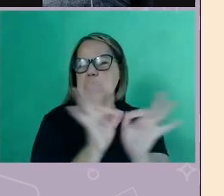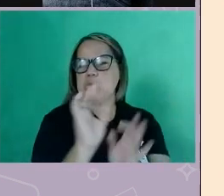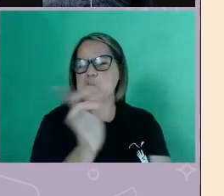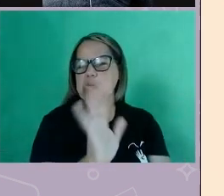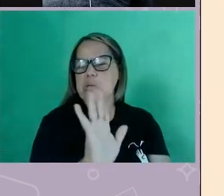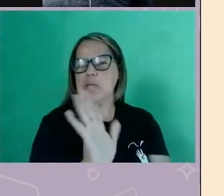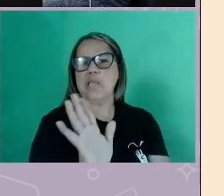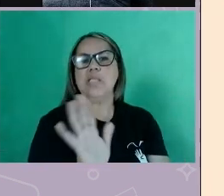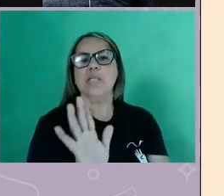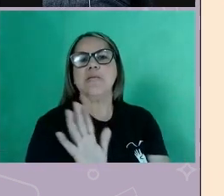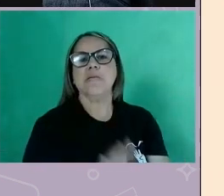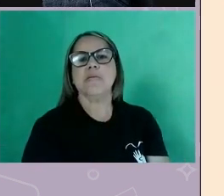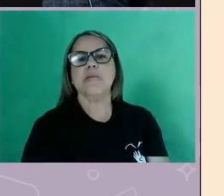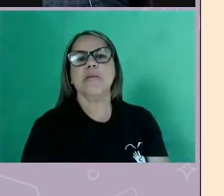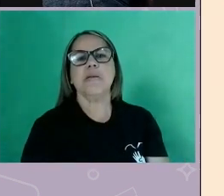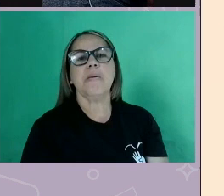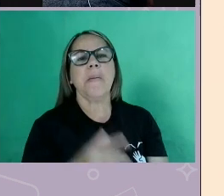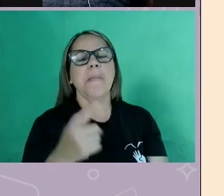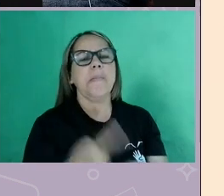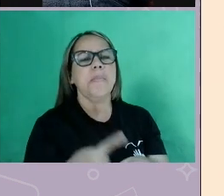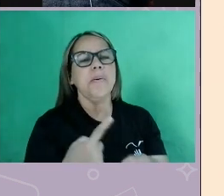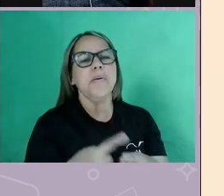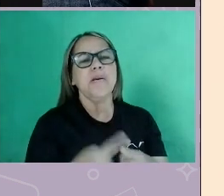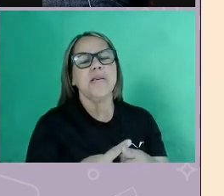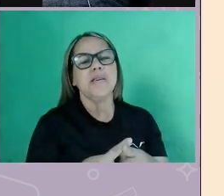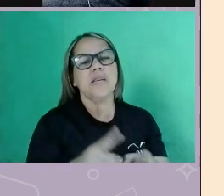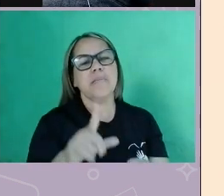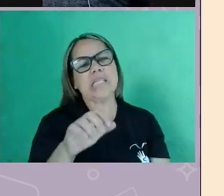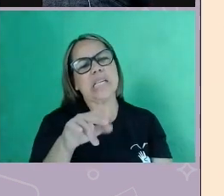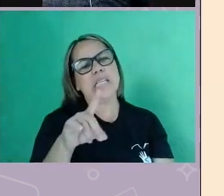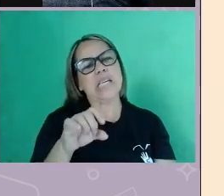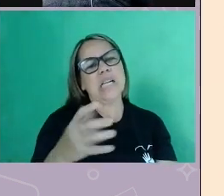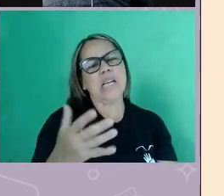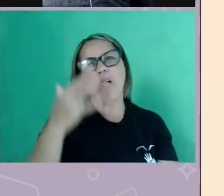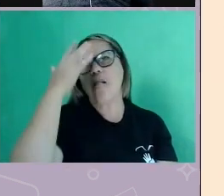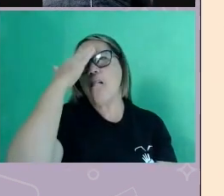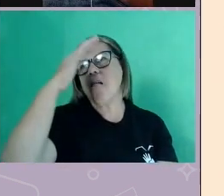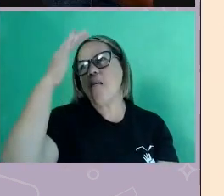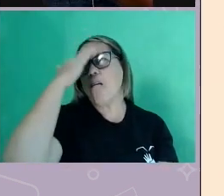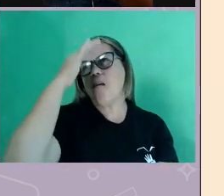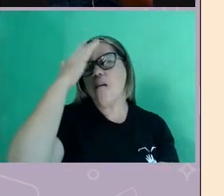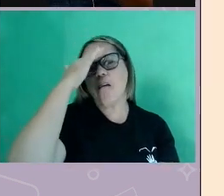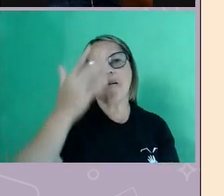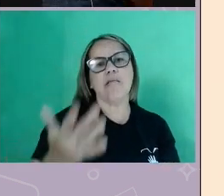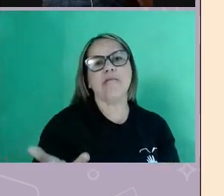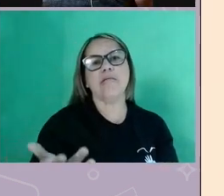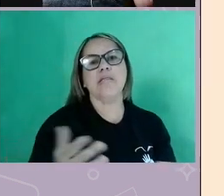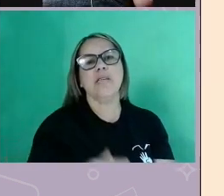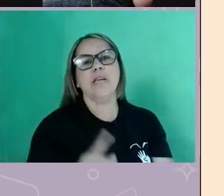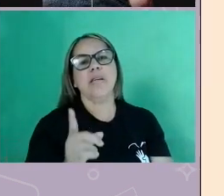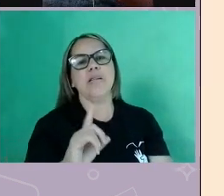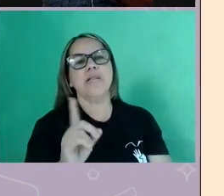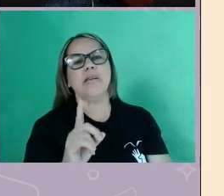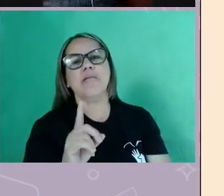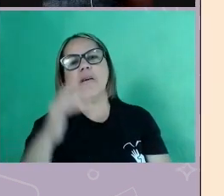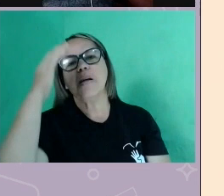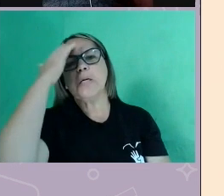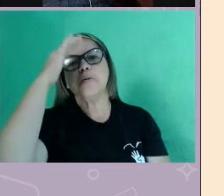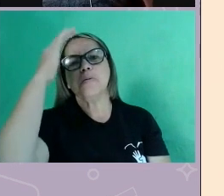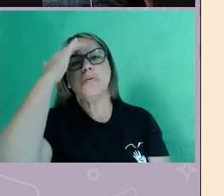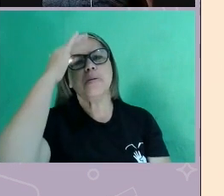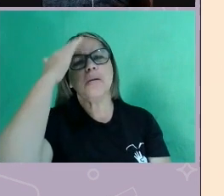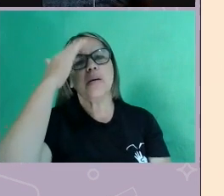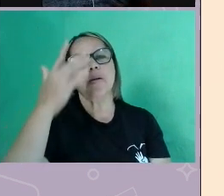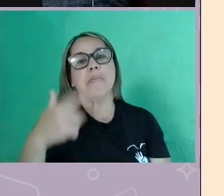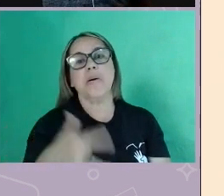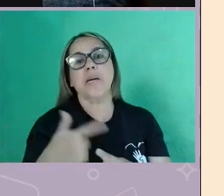não é tão simples porque não passam de lendas histórias fantasiosas portanto inverossímeis não é que elas são inverossímeis porque quando o mito é